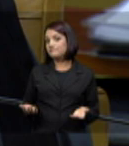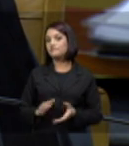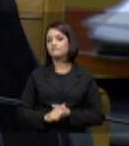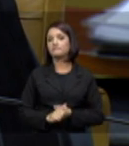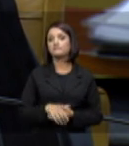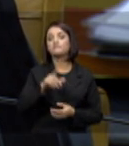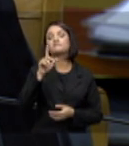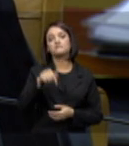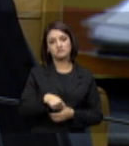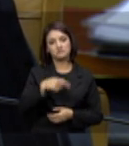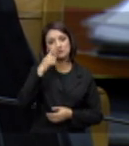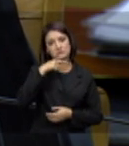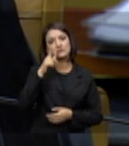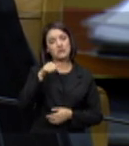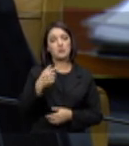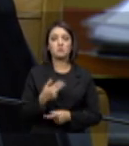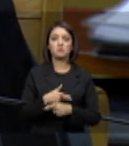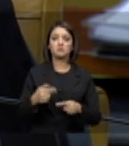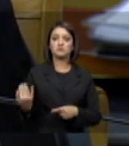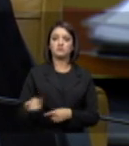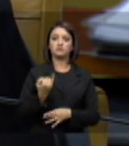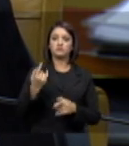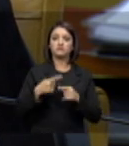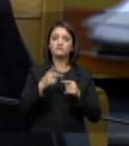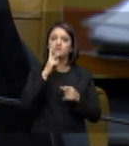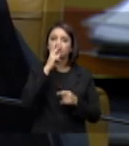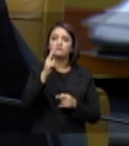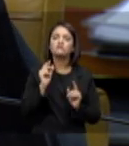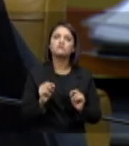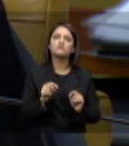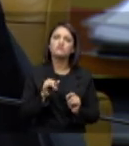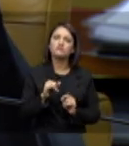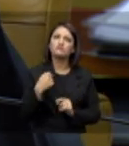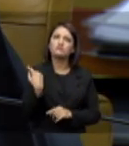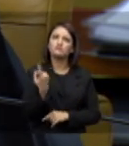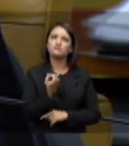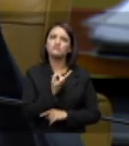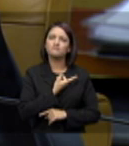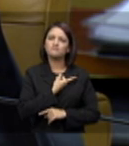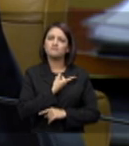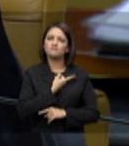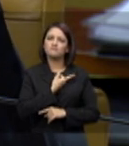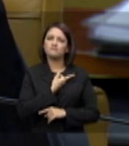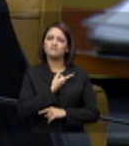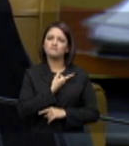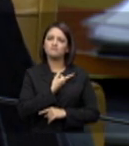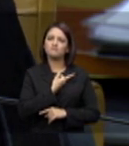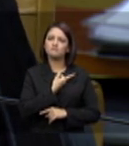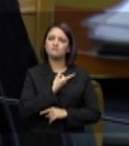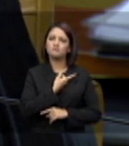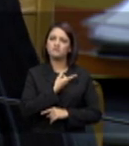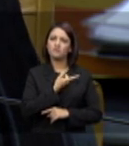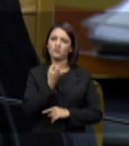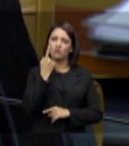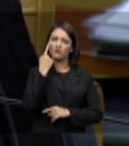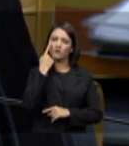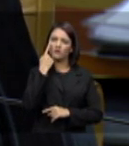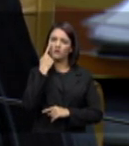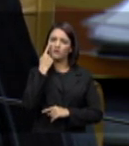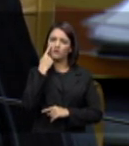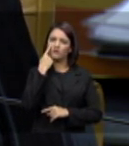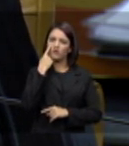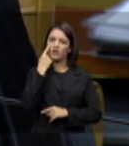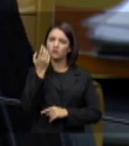um ponto importante me parece porque de fato se nós olharmos a as técnicas